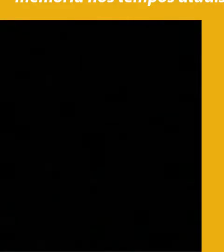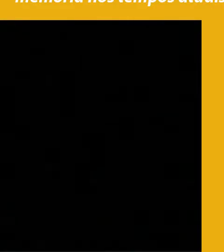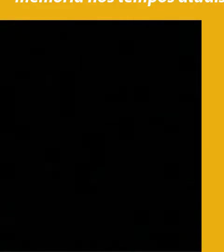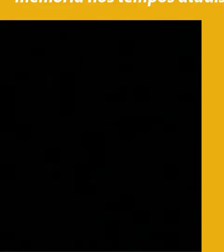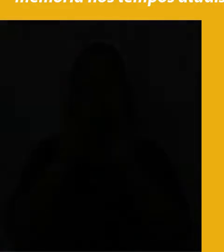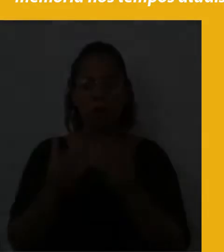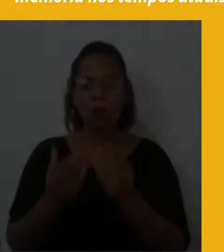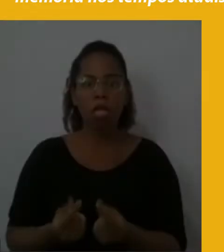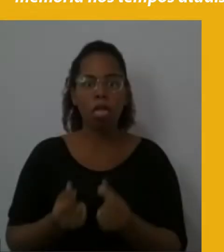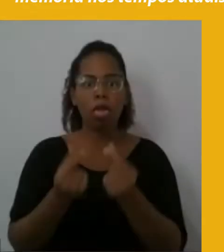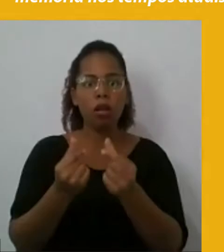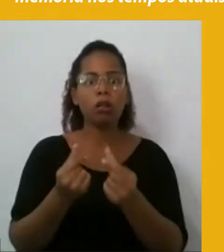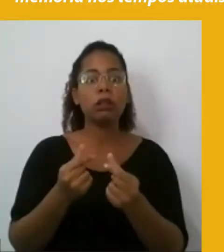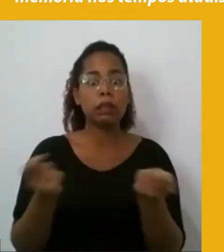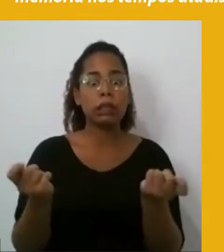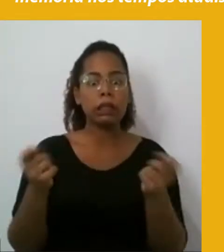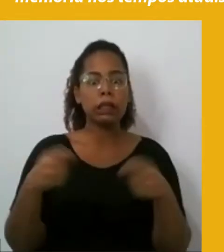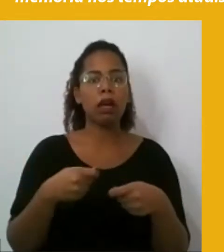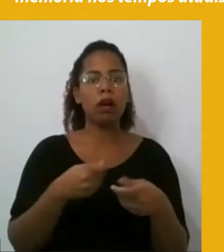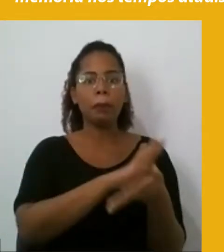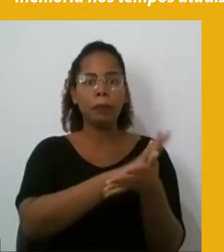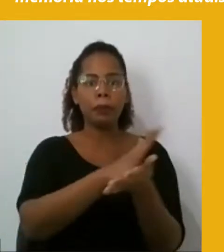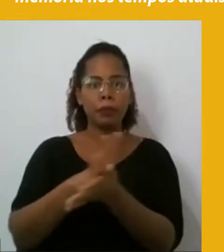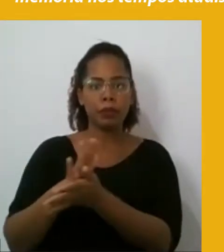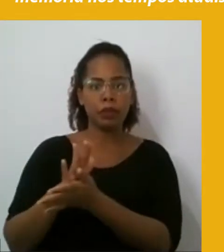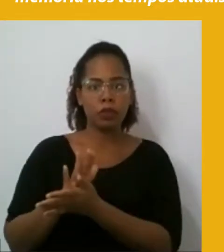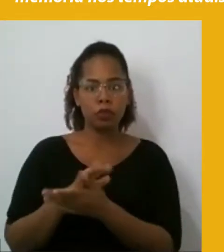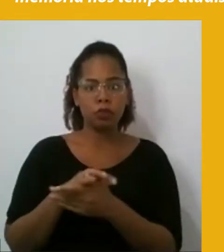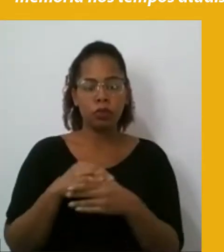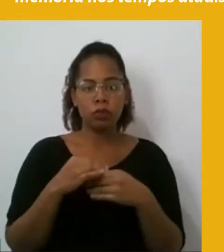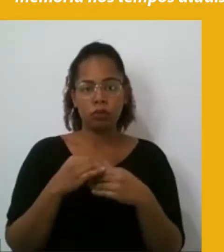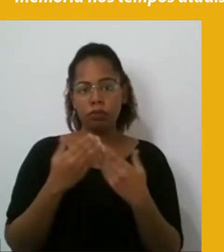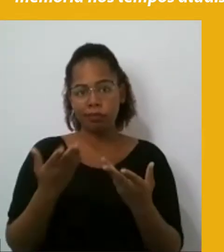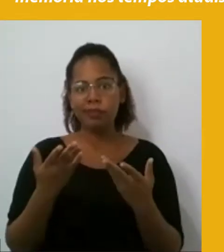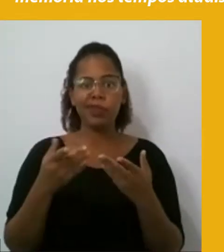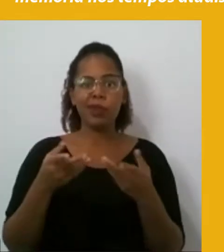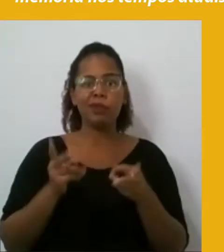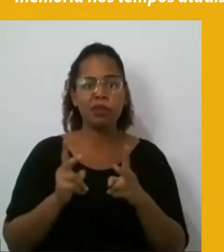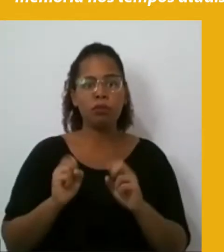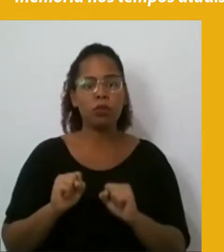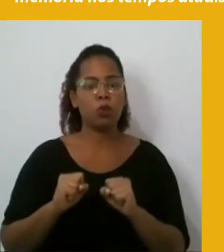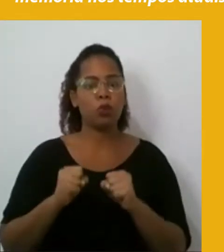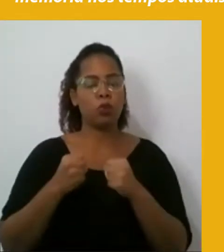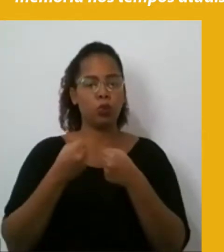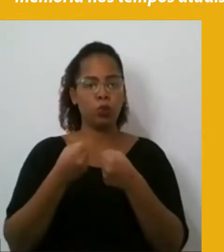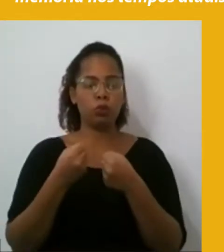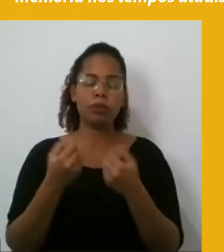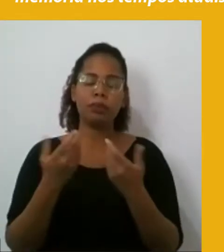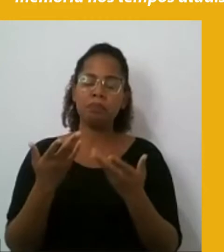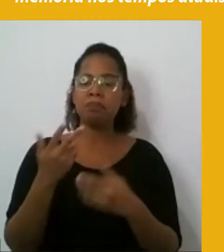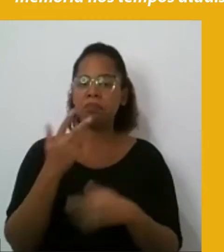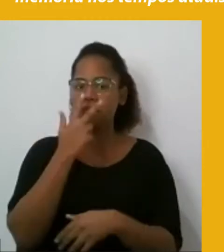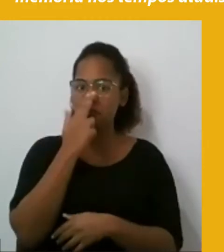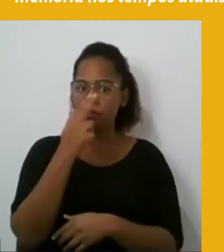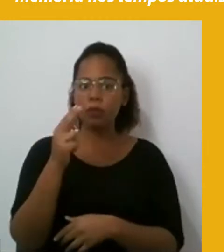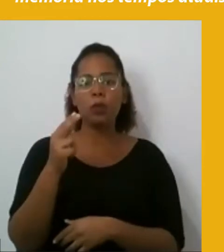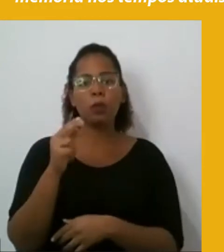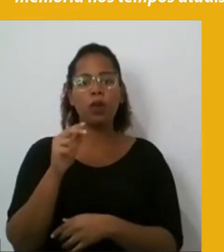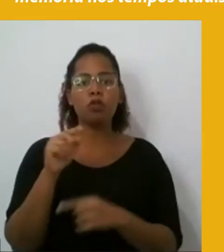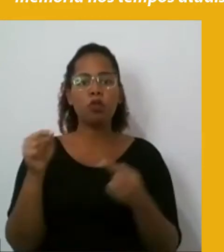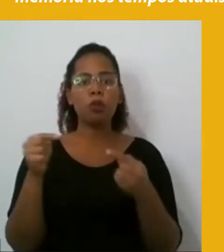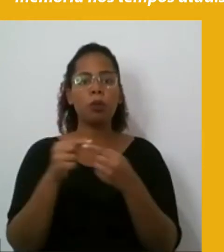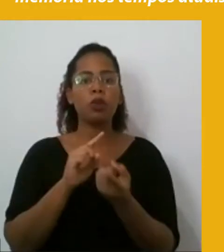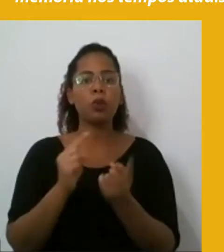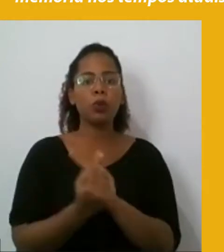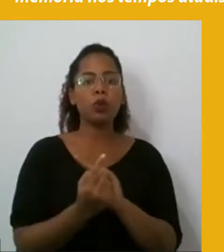predatório, provavelmente não vai sobrar ninguém vivo, a gente vai se canibalizar até o final. Então, provavelmente é o contrário, a gente tem que fortalecer o Estado